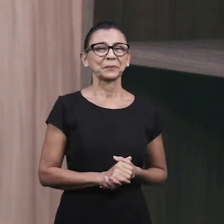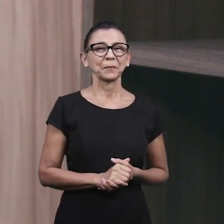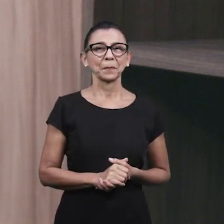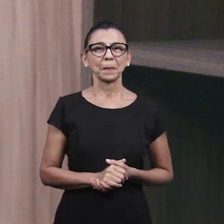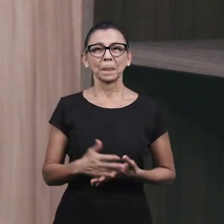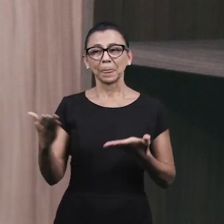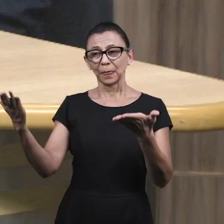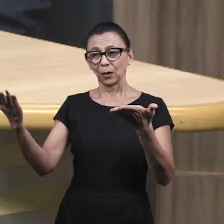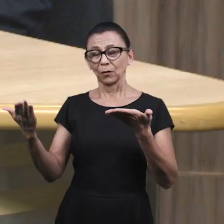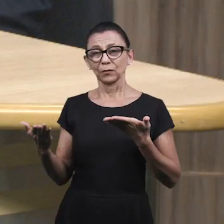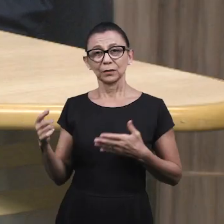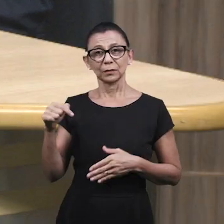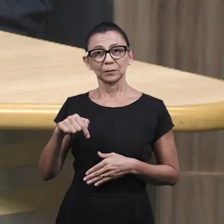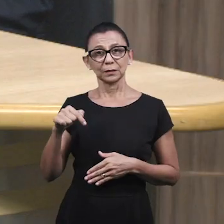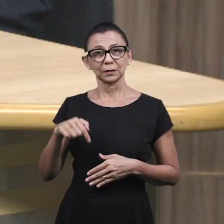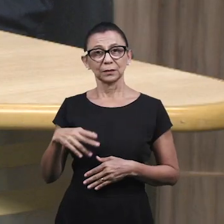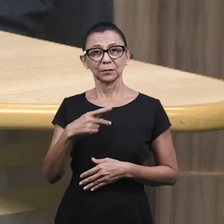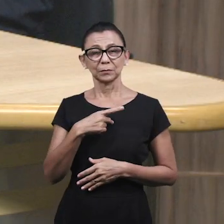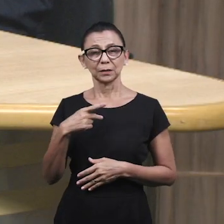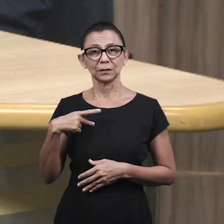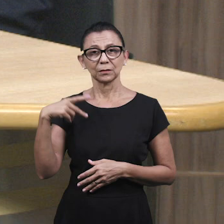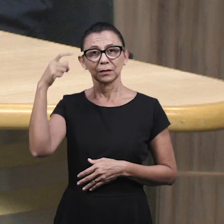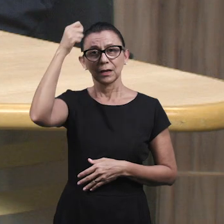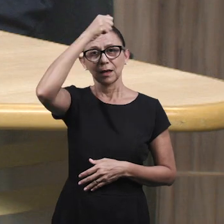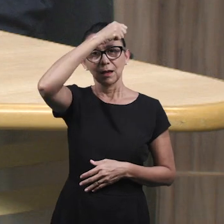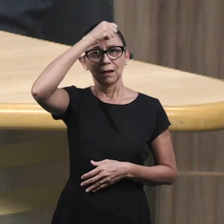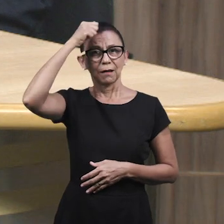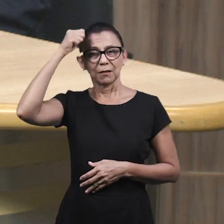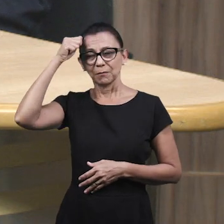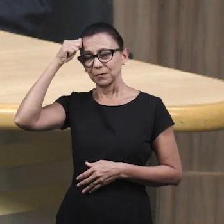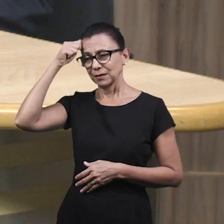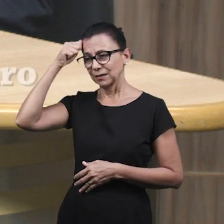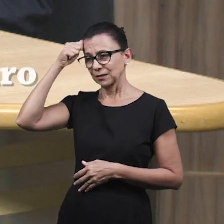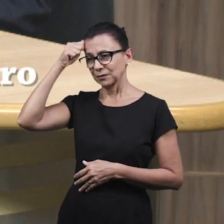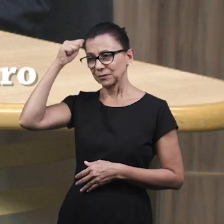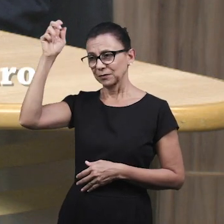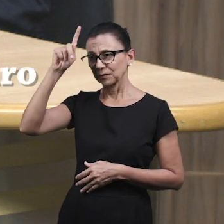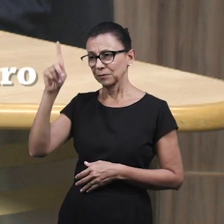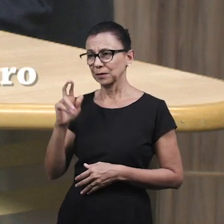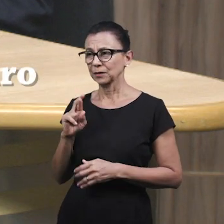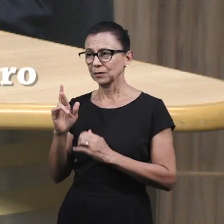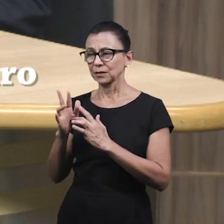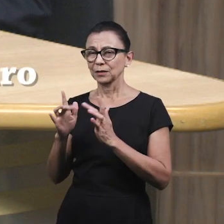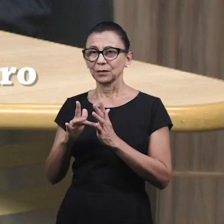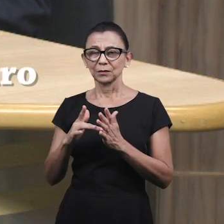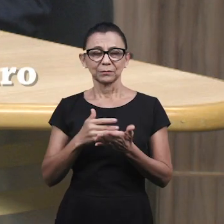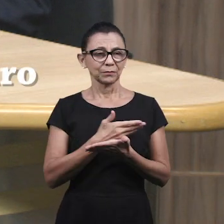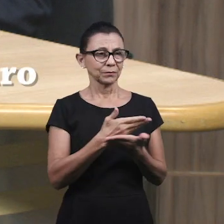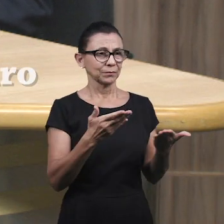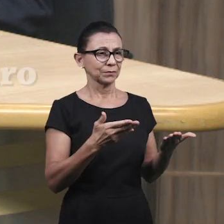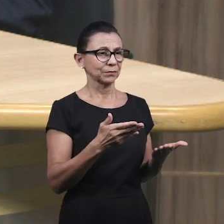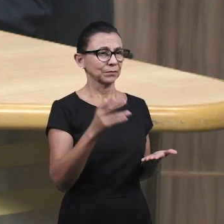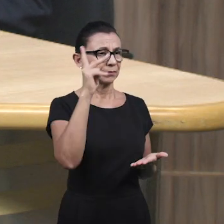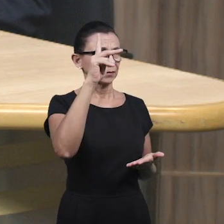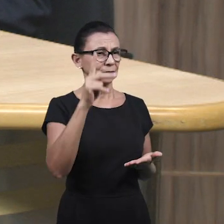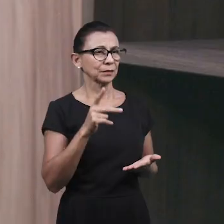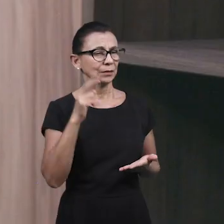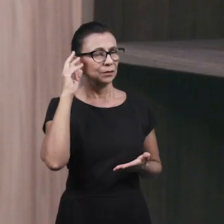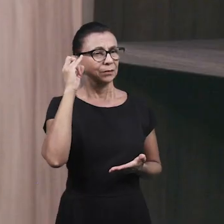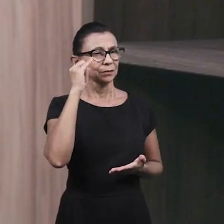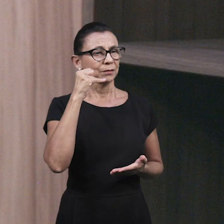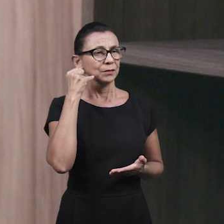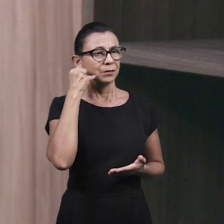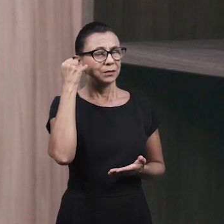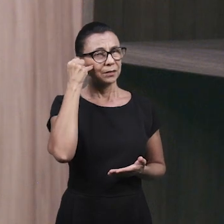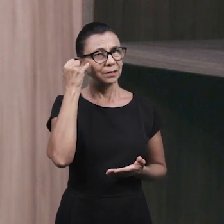mais uma vez conosco, nós recebemos aqui o pastor Amadeu Loureiro. Amadeu, a paz do Senhor. Senhor Josias, estamos de volta. Muito bem, vamos lá,